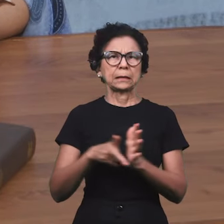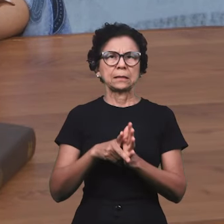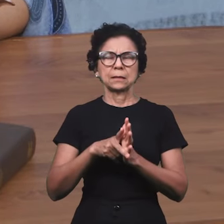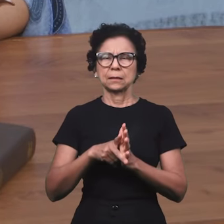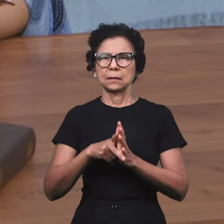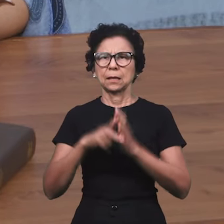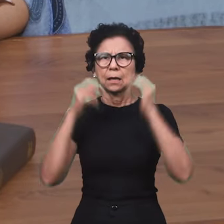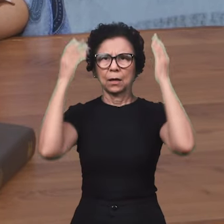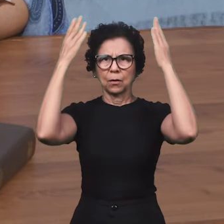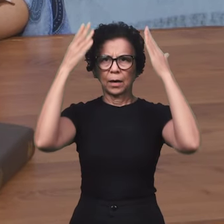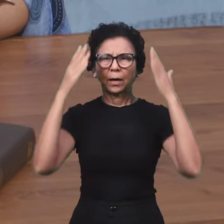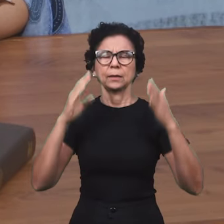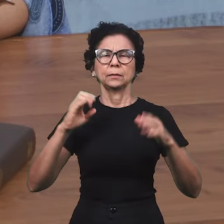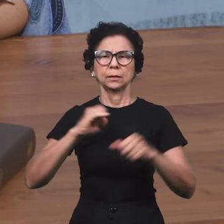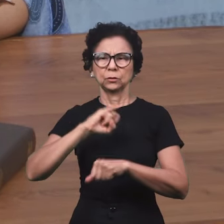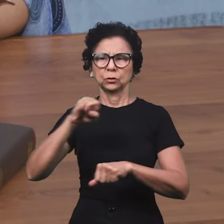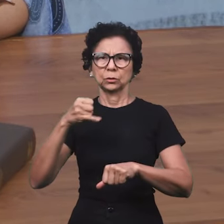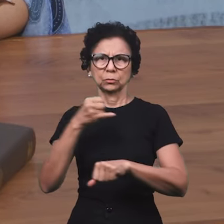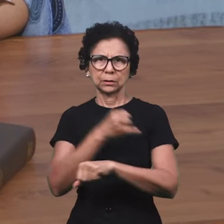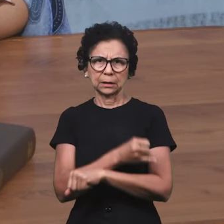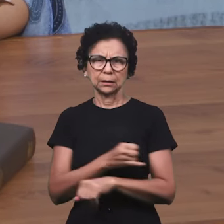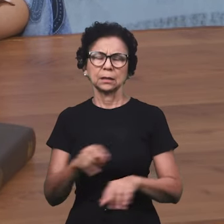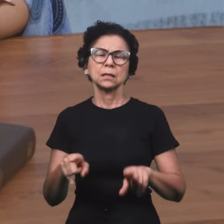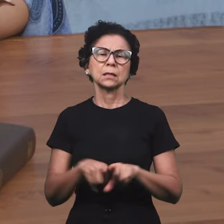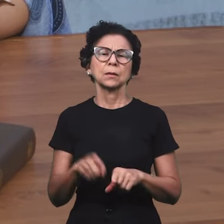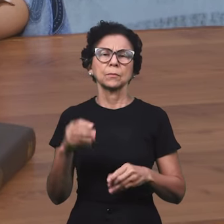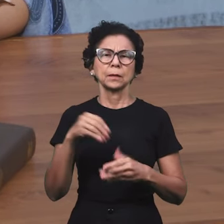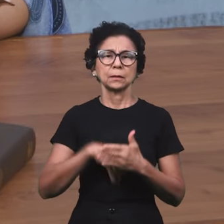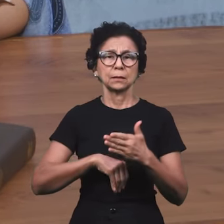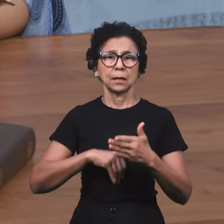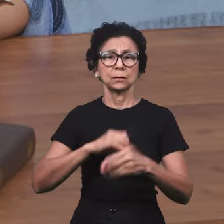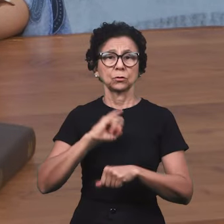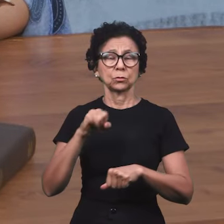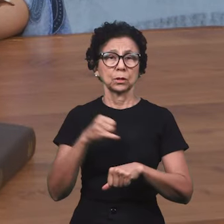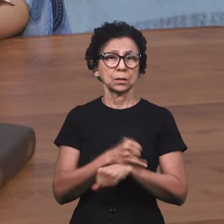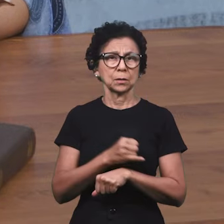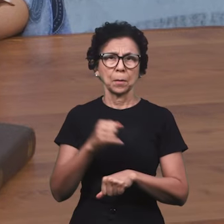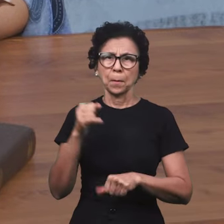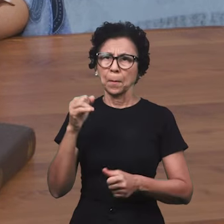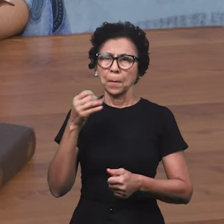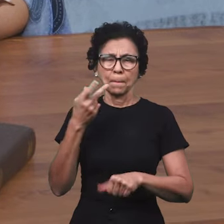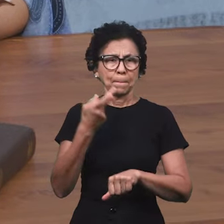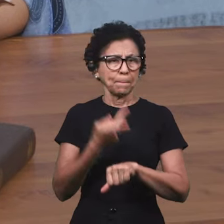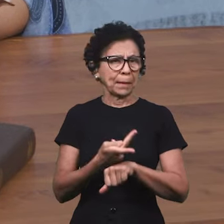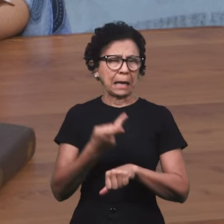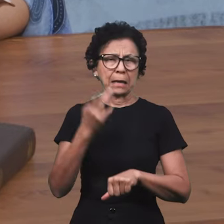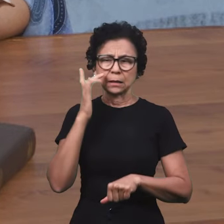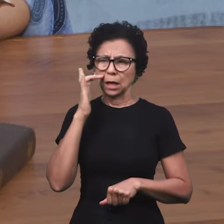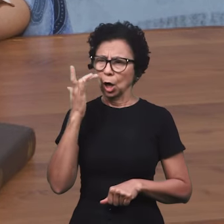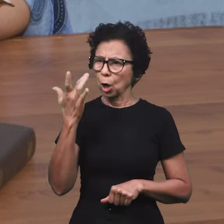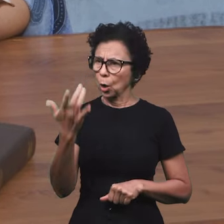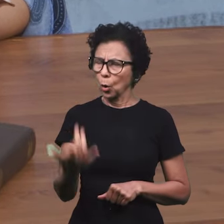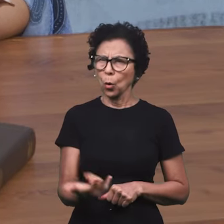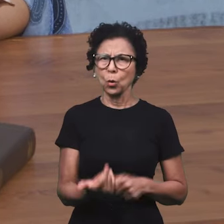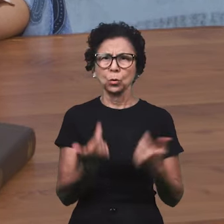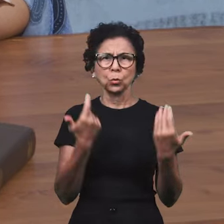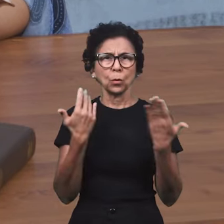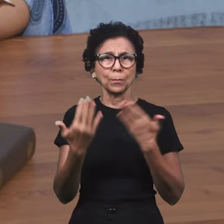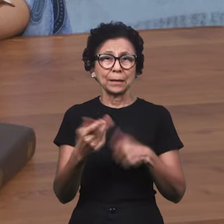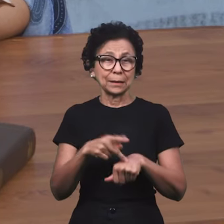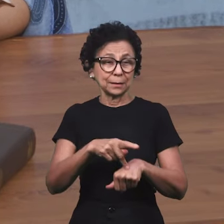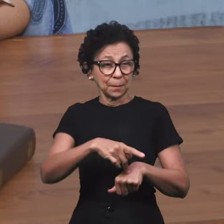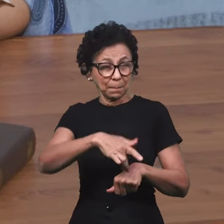E fez o rei que houvesse ouro e prata em Jerusalém como pedras, e cedros em tanta